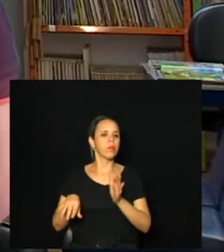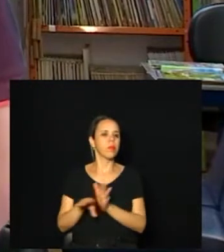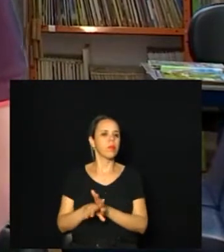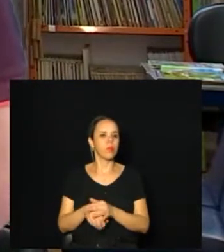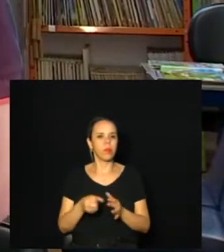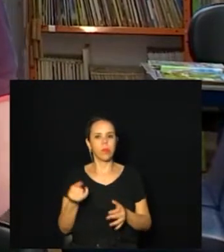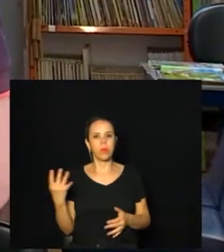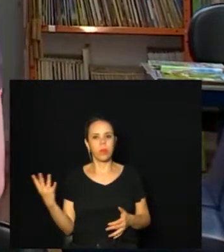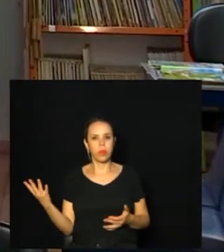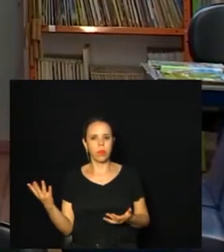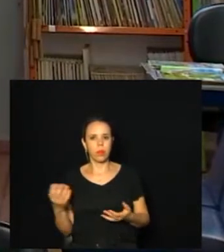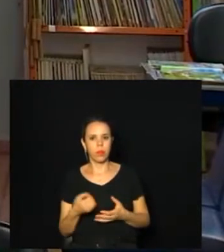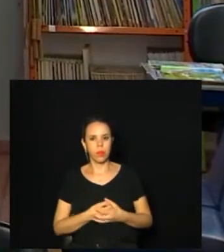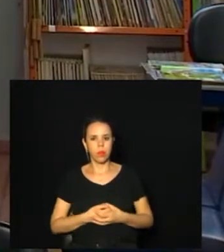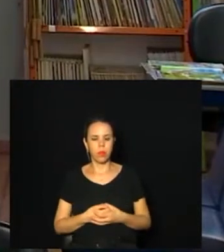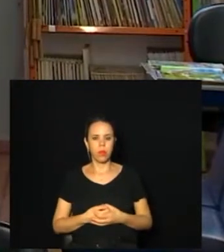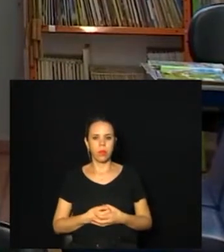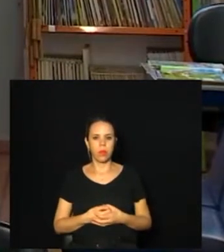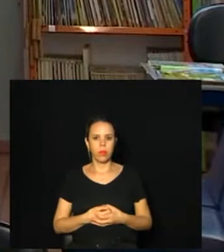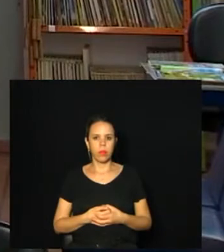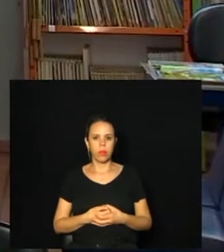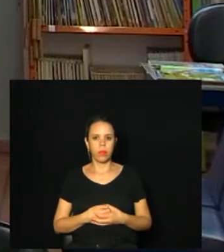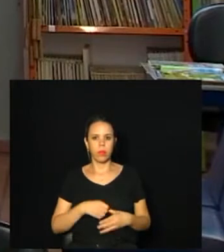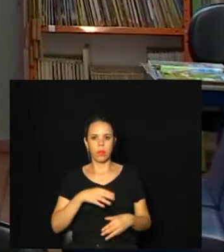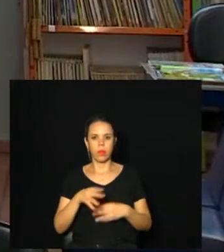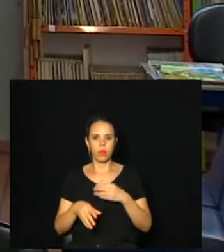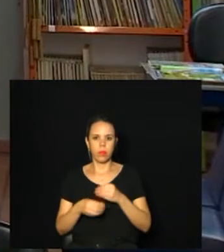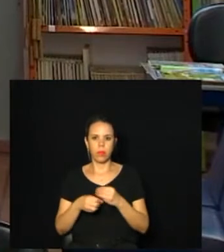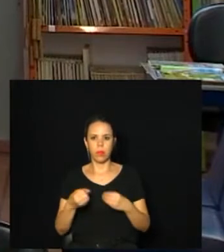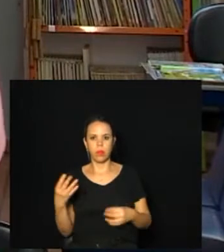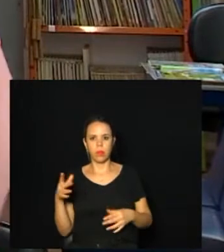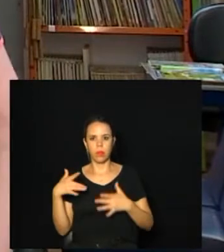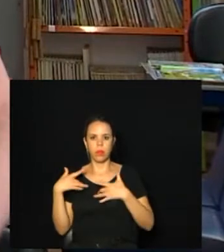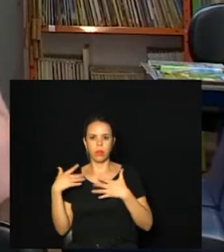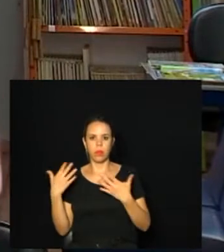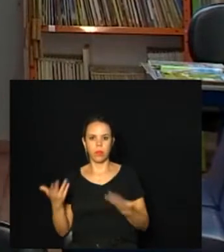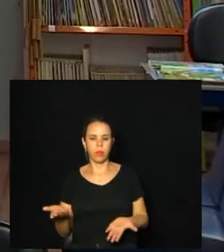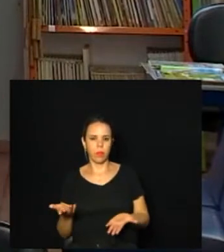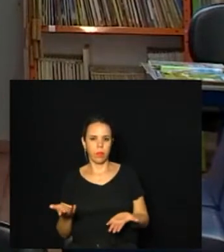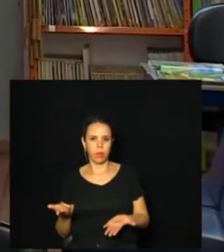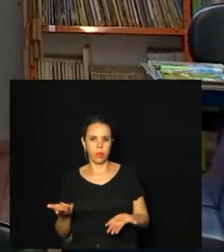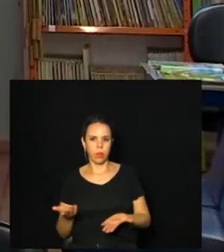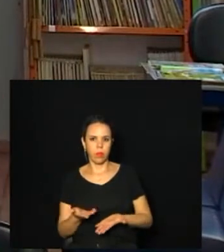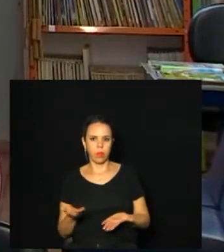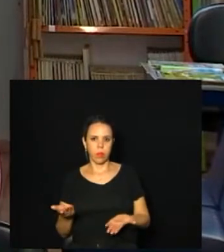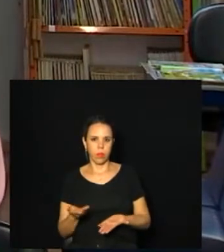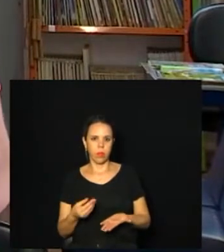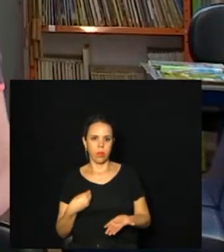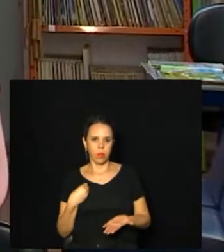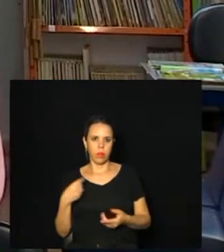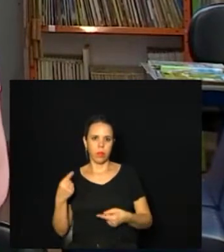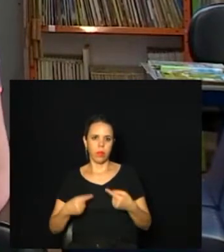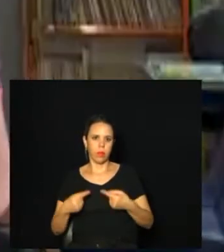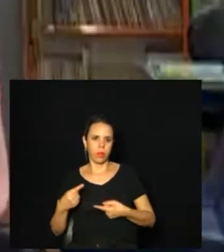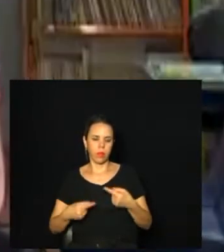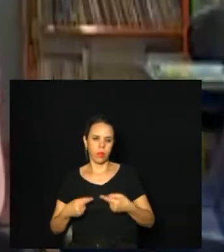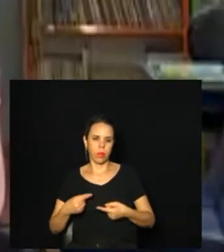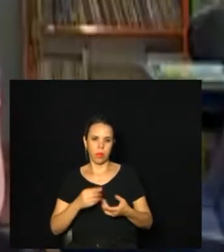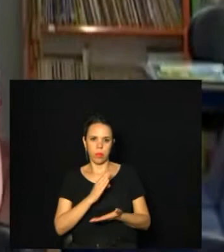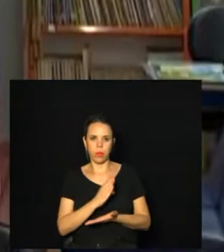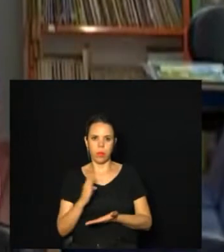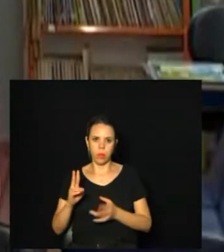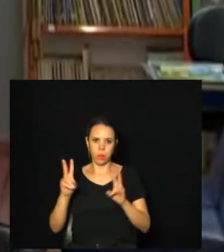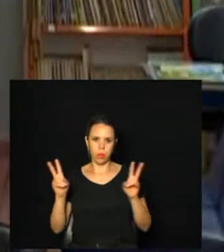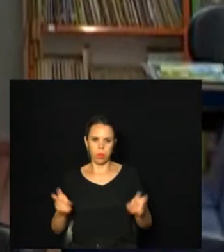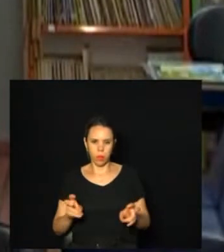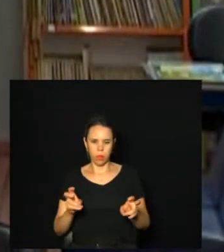acervo? Nosso acervo é composto por boa parte de doações. Atualmente estamos discutindo na rede de biblioteca